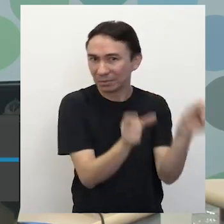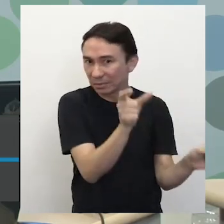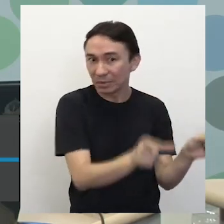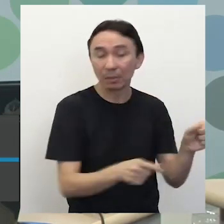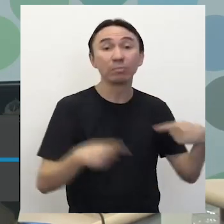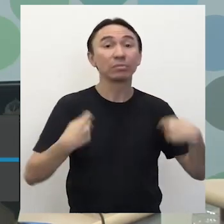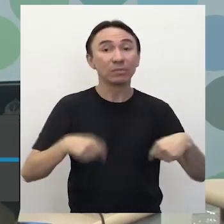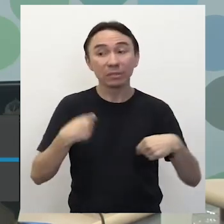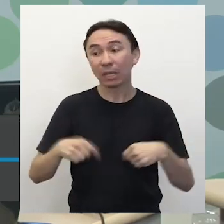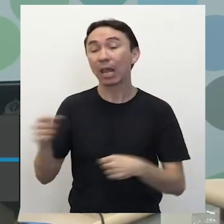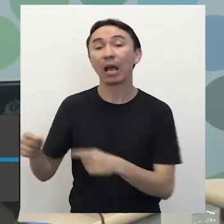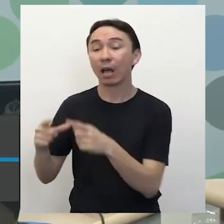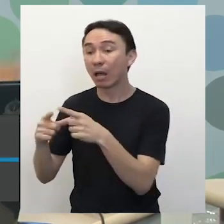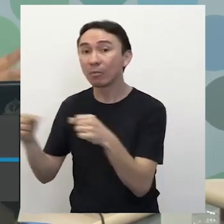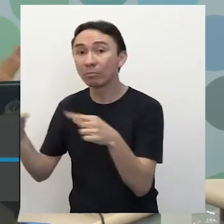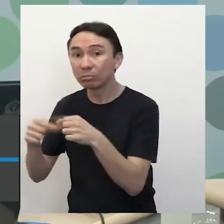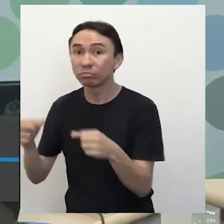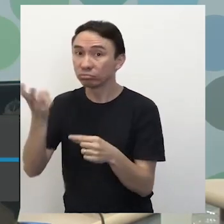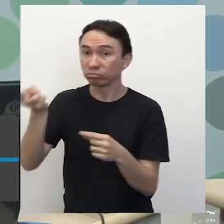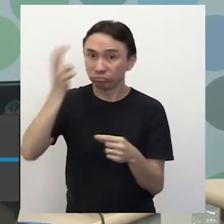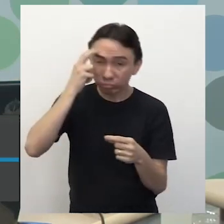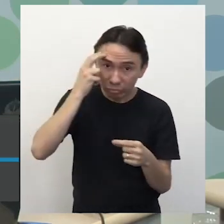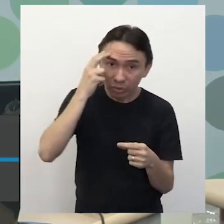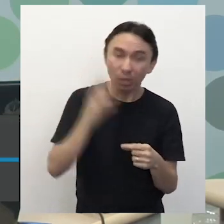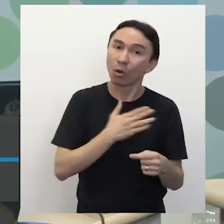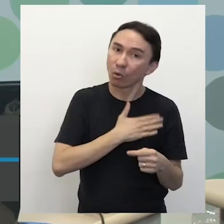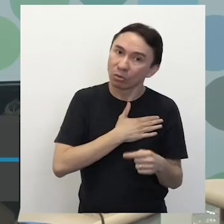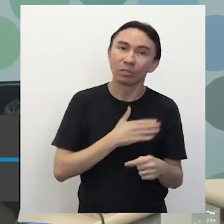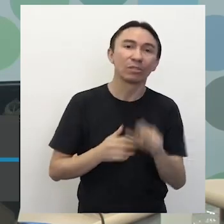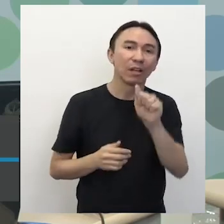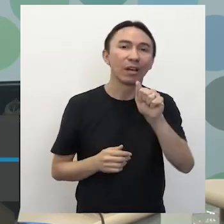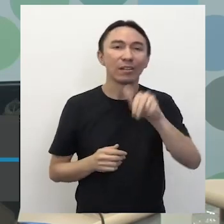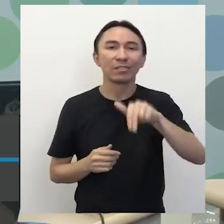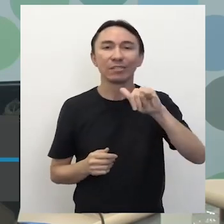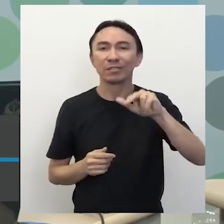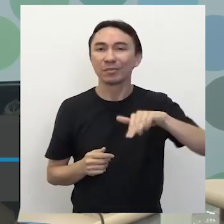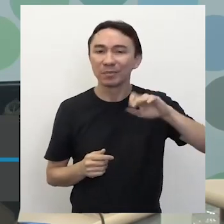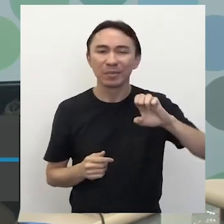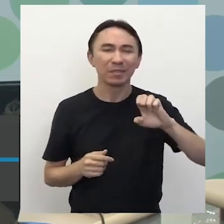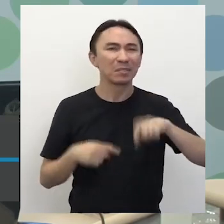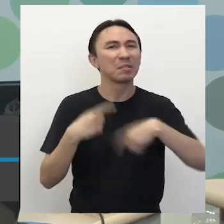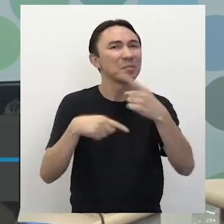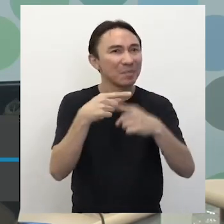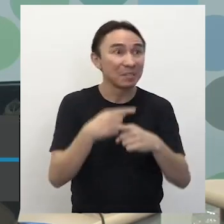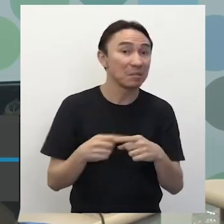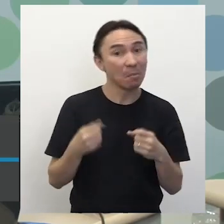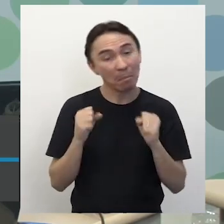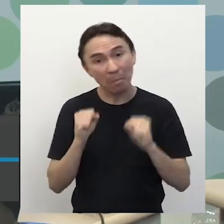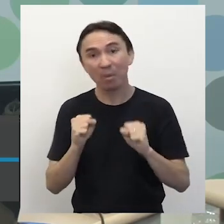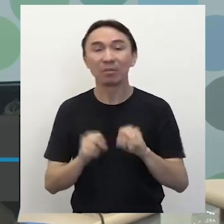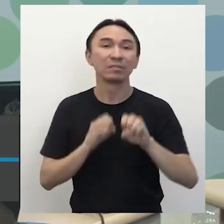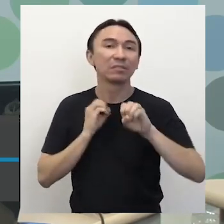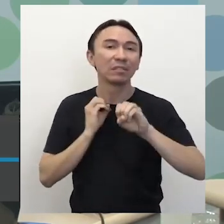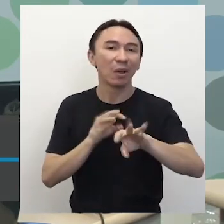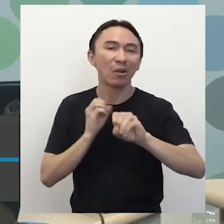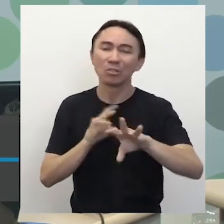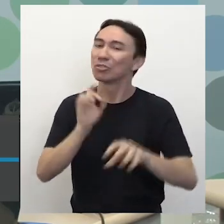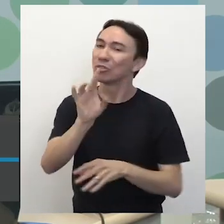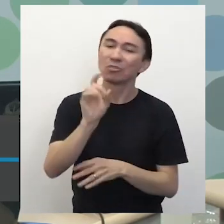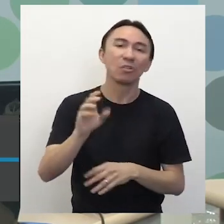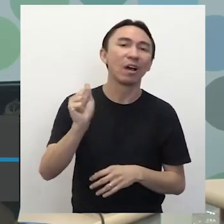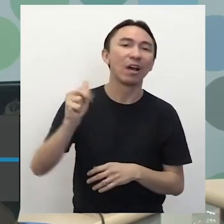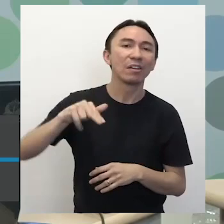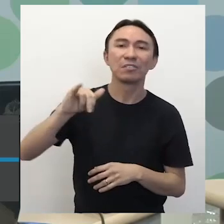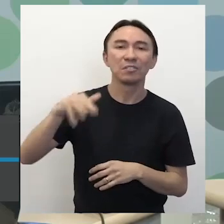cultura japonesa para gostar de anime. E quem sabe um dia a gente vê aqui uma aula só de anime, que vocês aí criando esses OCs